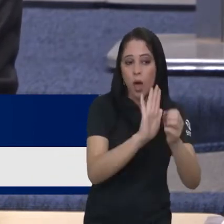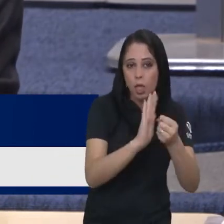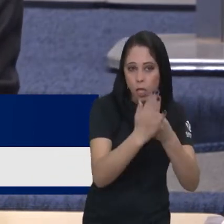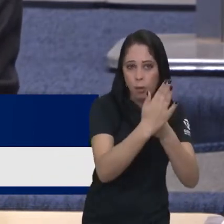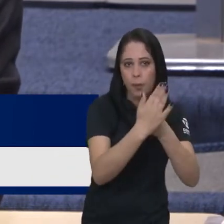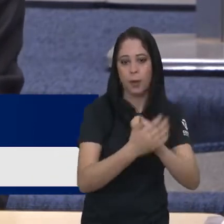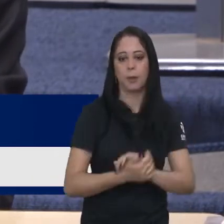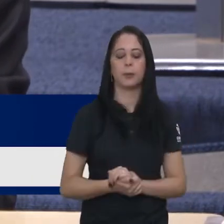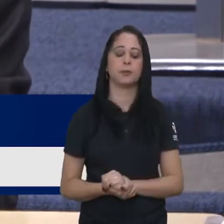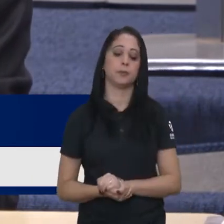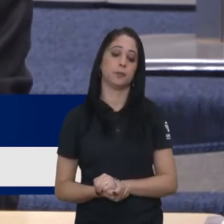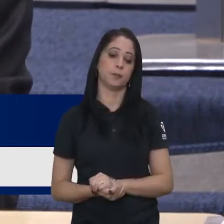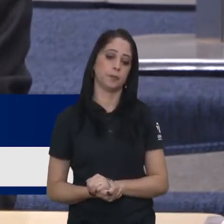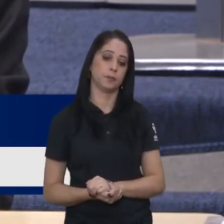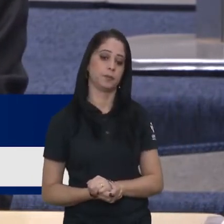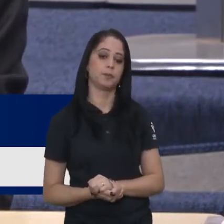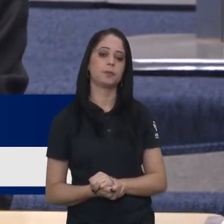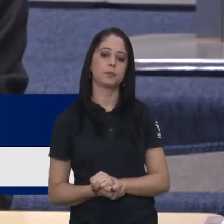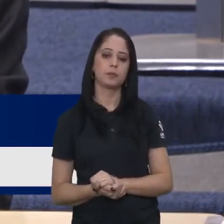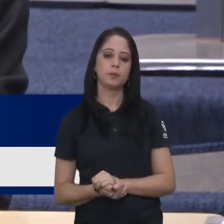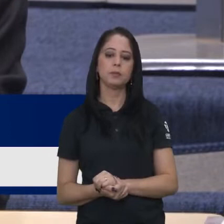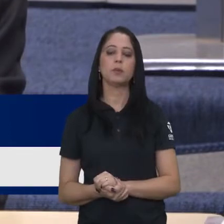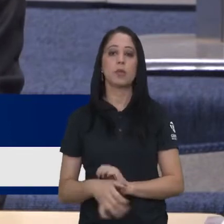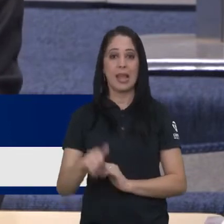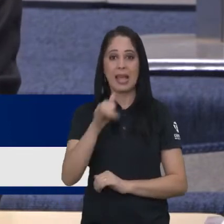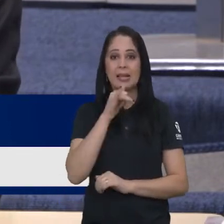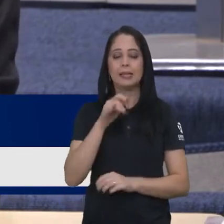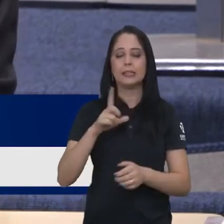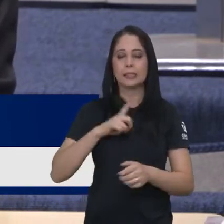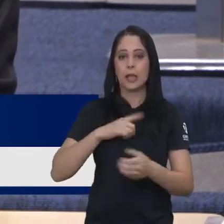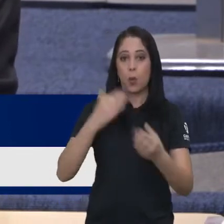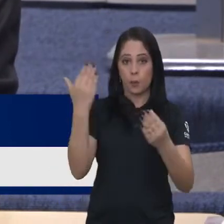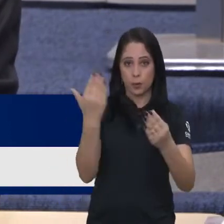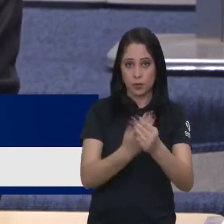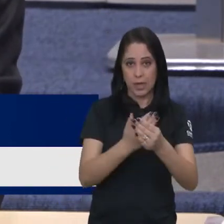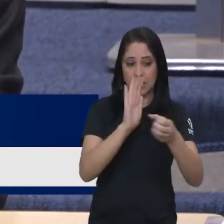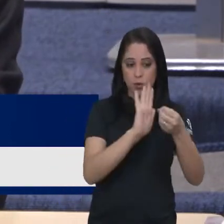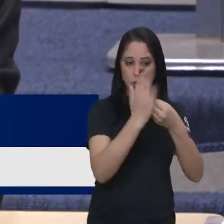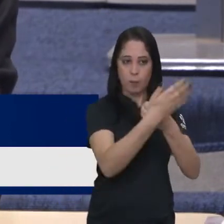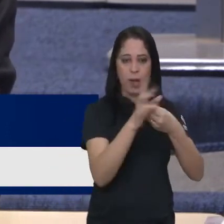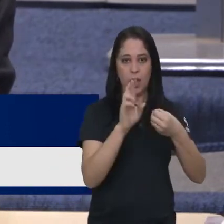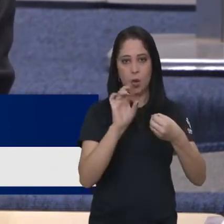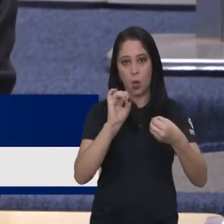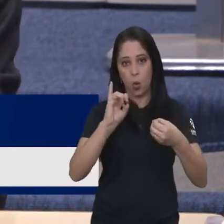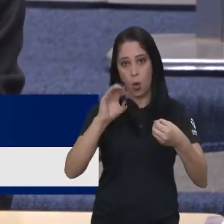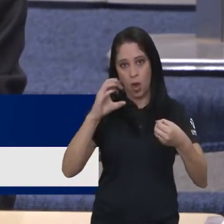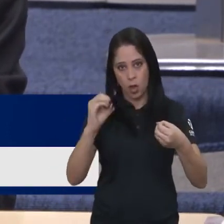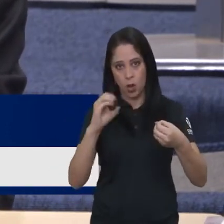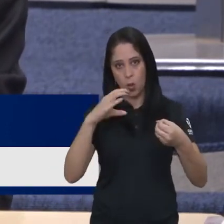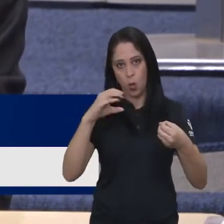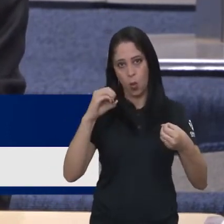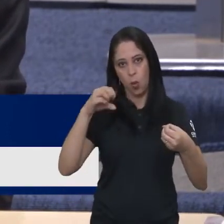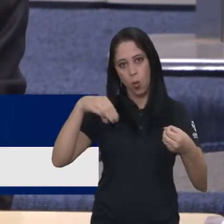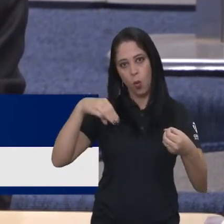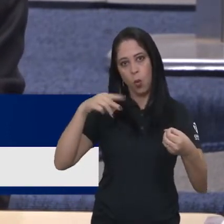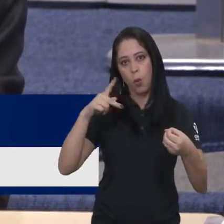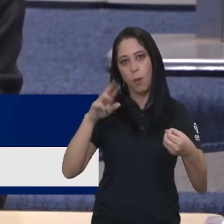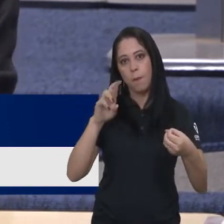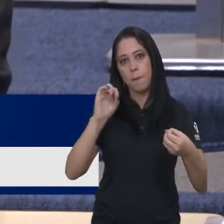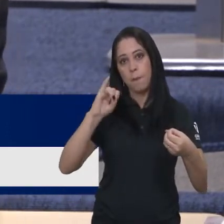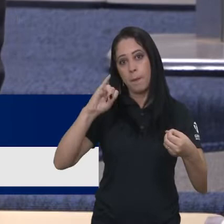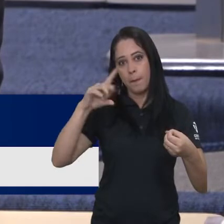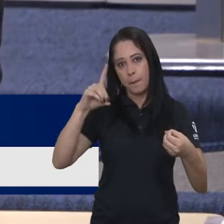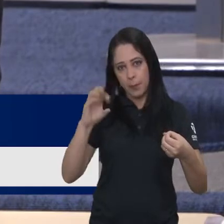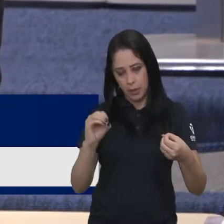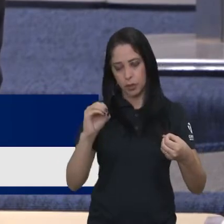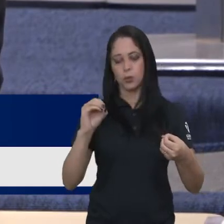Só para dar um exemplo, a gente tem uma ação judicial que é do Rio Cumprido. Essa é que está mais avançada. E a gente tem tido uma parceria